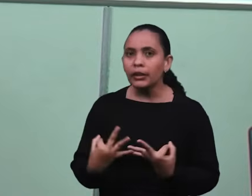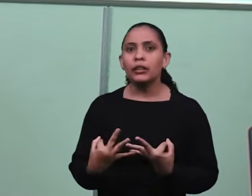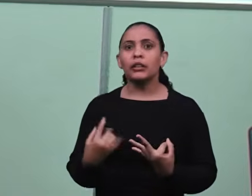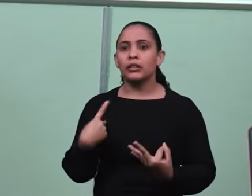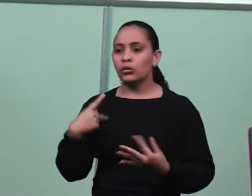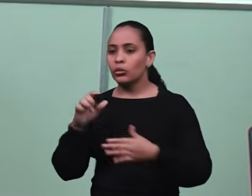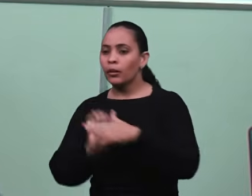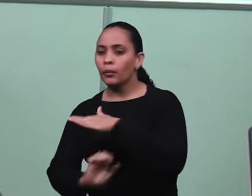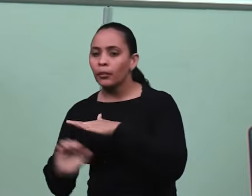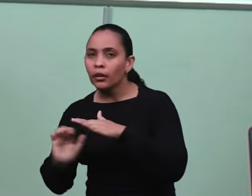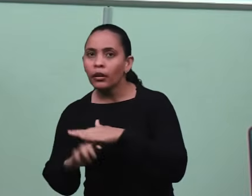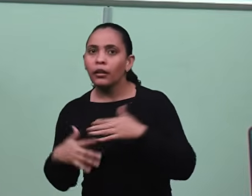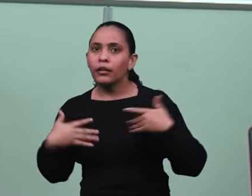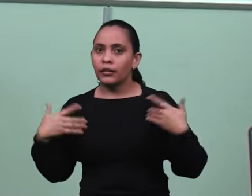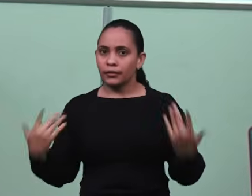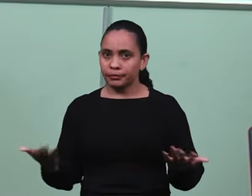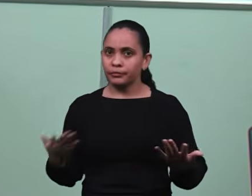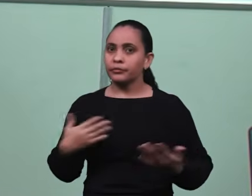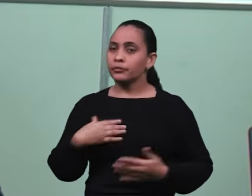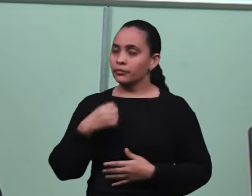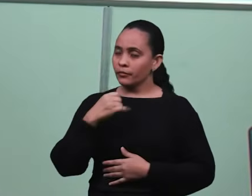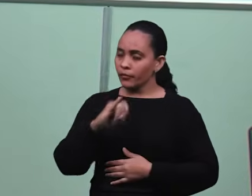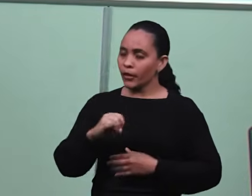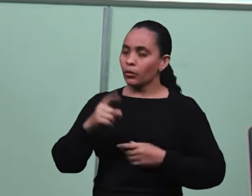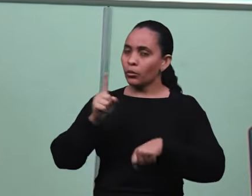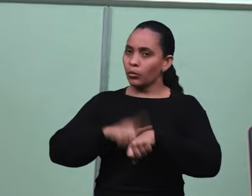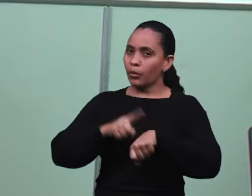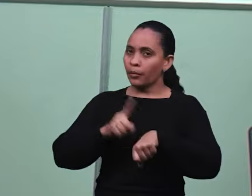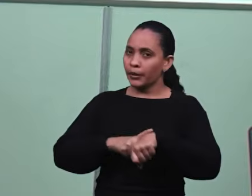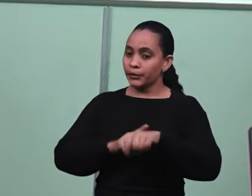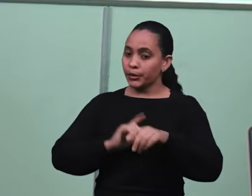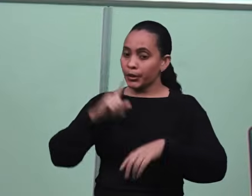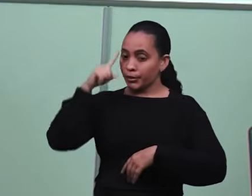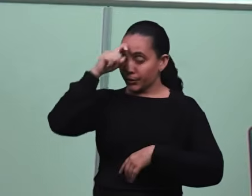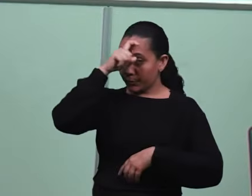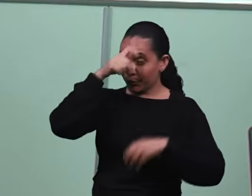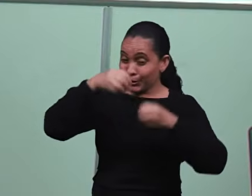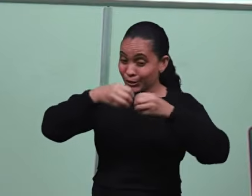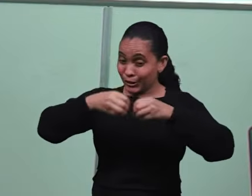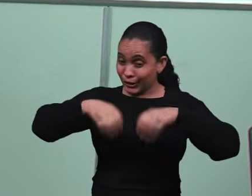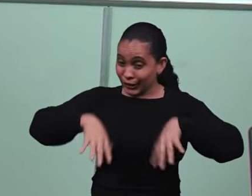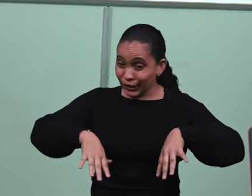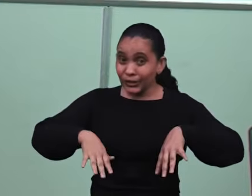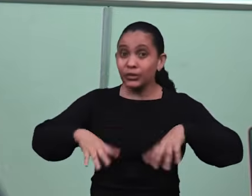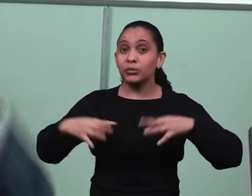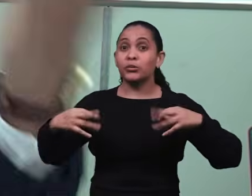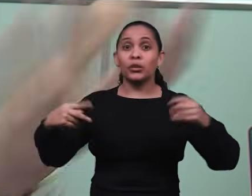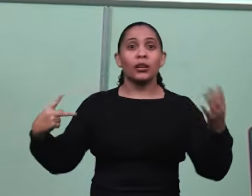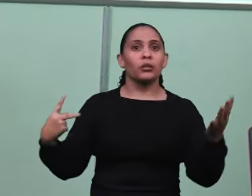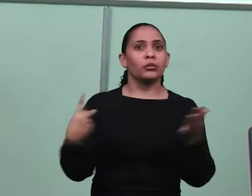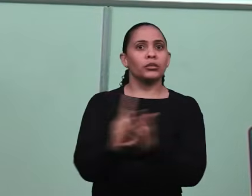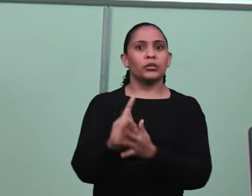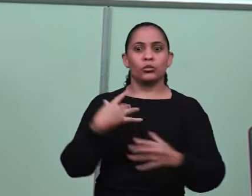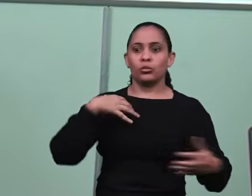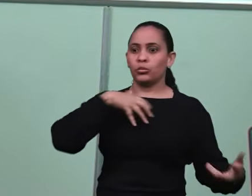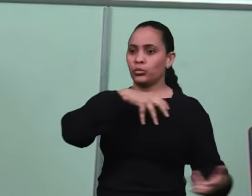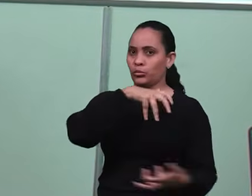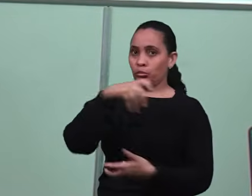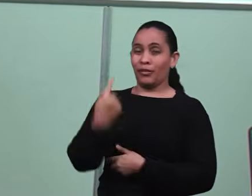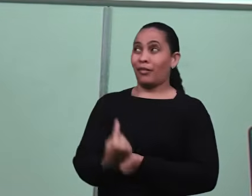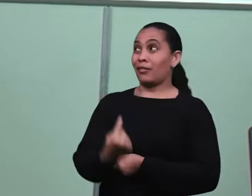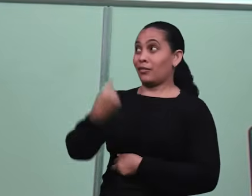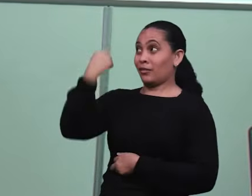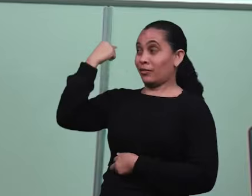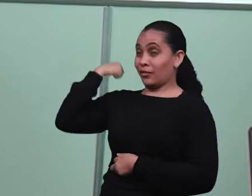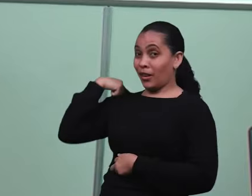família, para que no momento em que a crise vier, a escassez vier, você não venha ter um impacto tão grande como o resto do mundo teve. Porque o